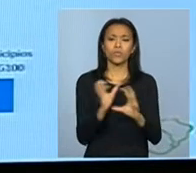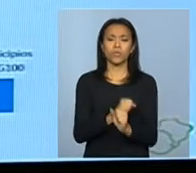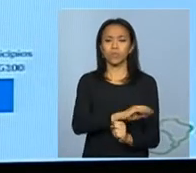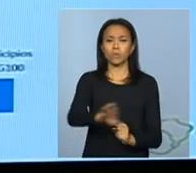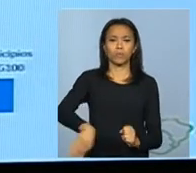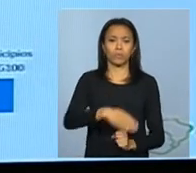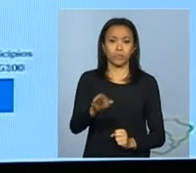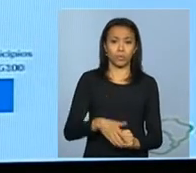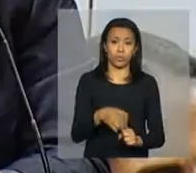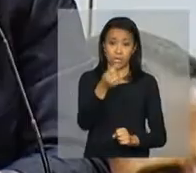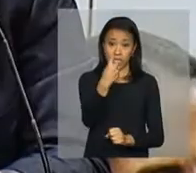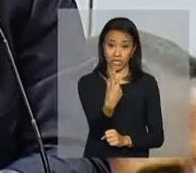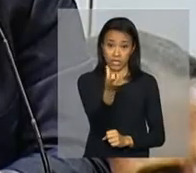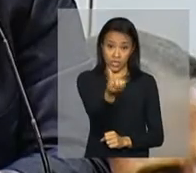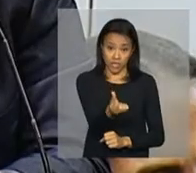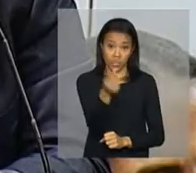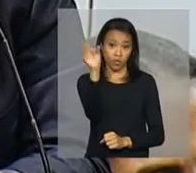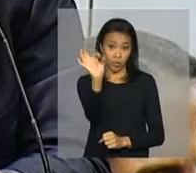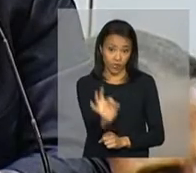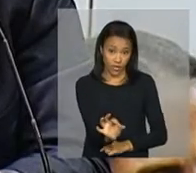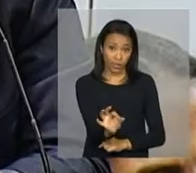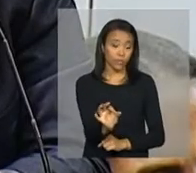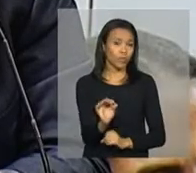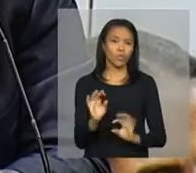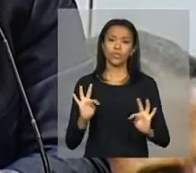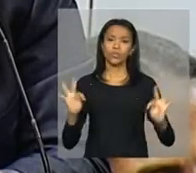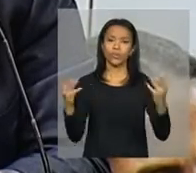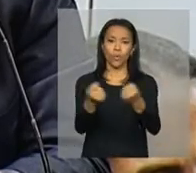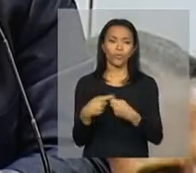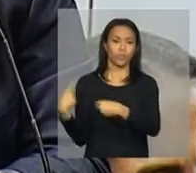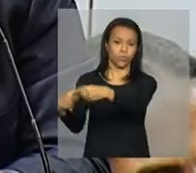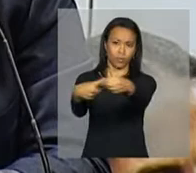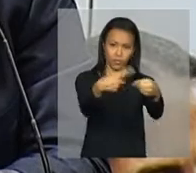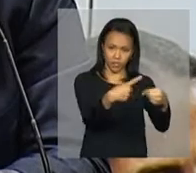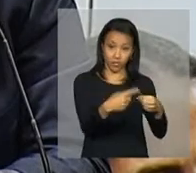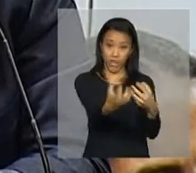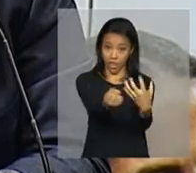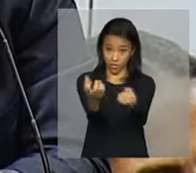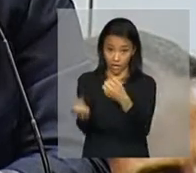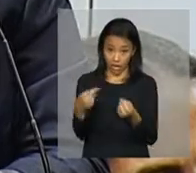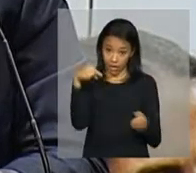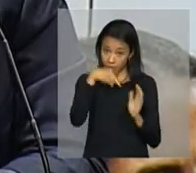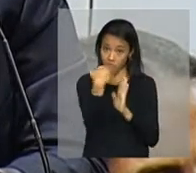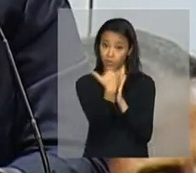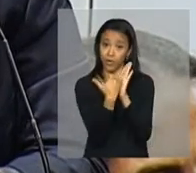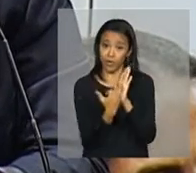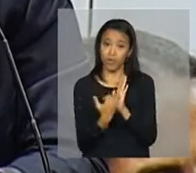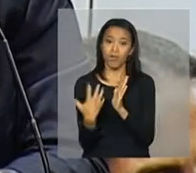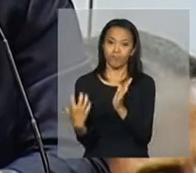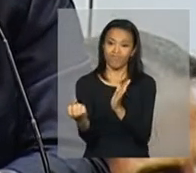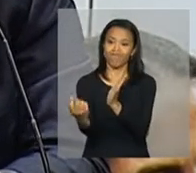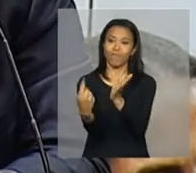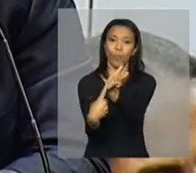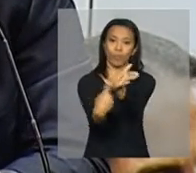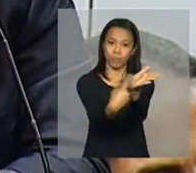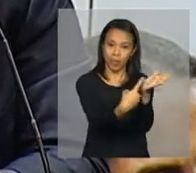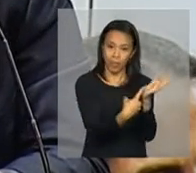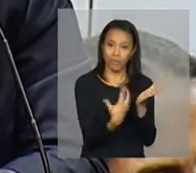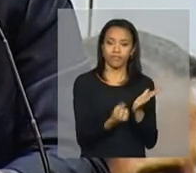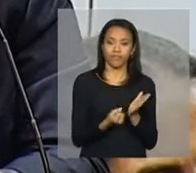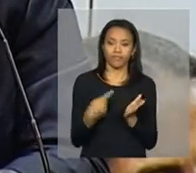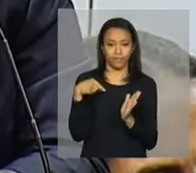um total de 16 por cento do conjunto de municípios que fizeram a adesão ao programa se estão lembrados do número lá de